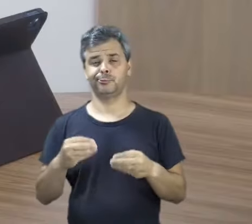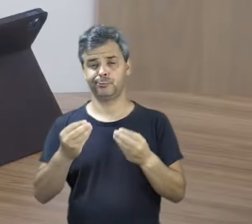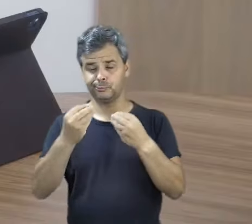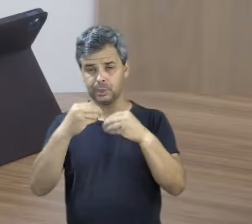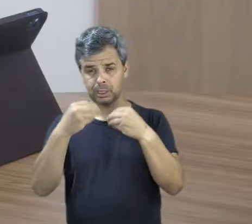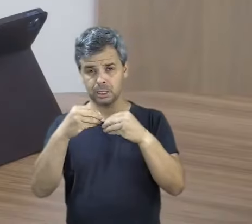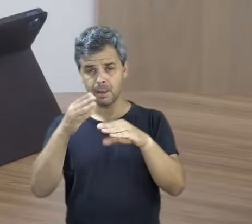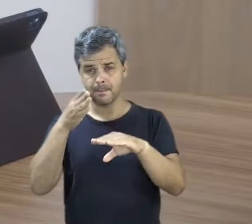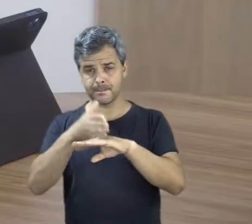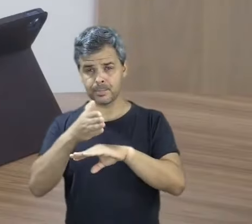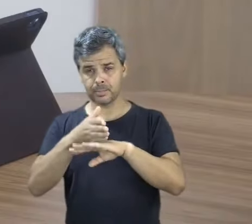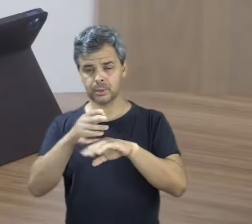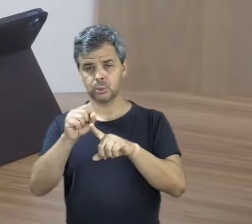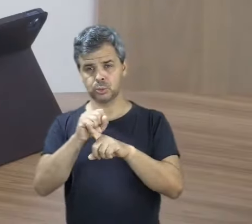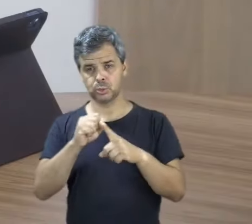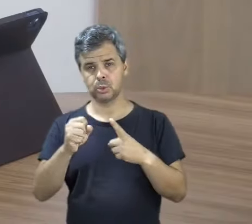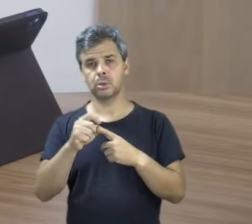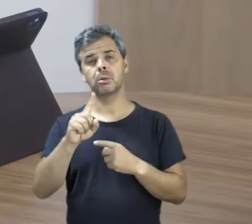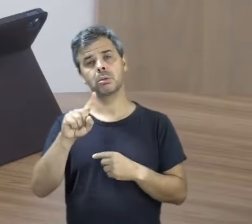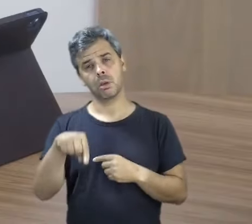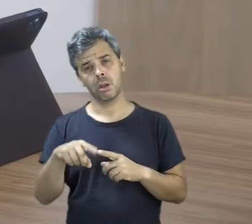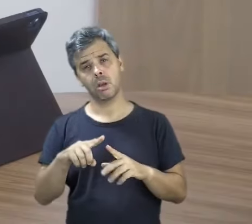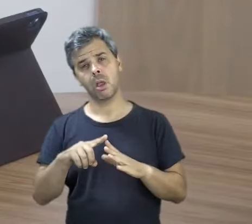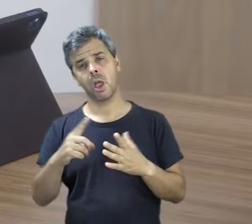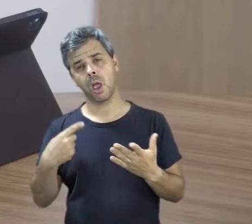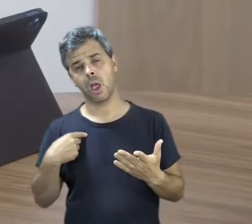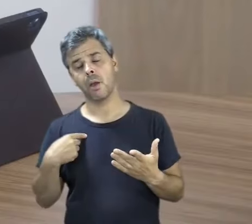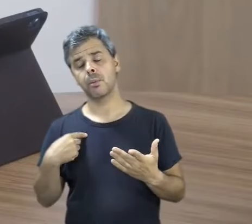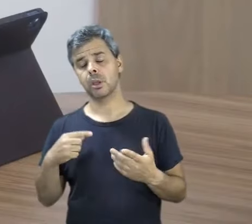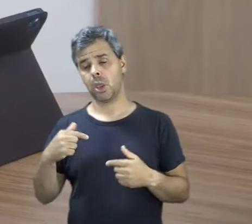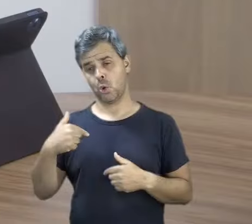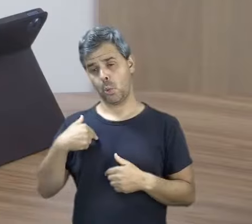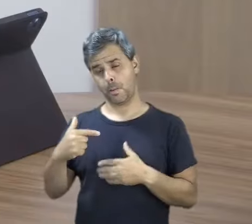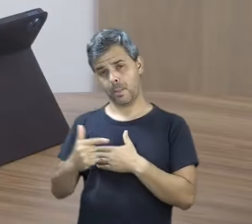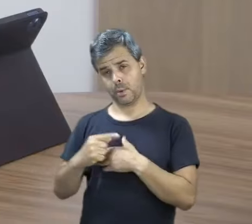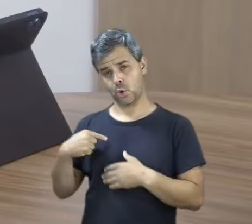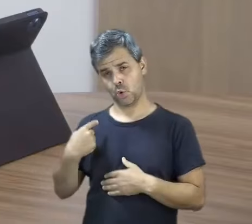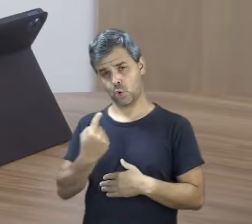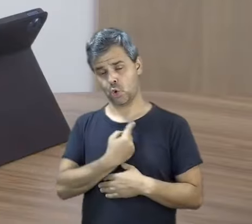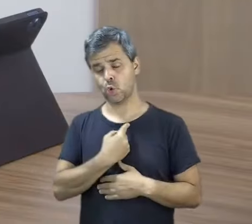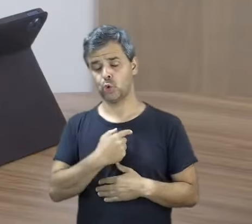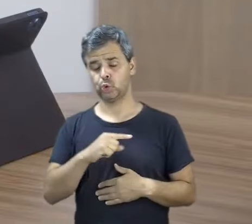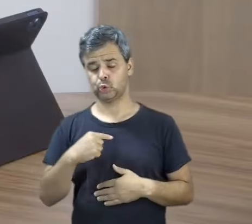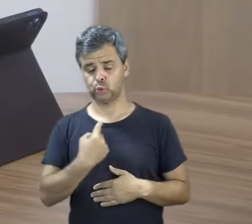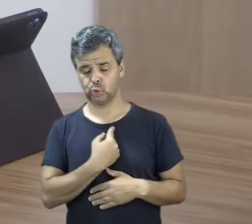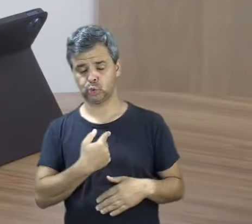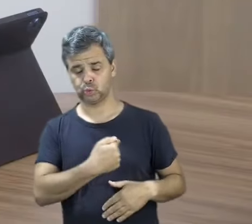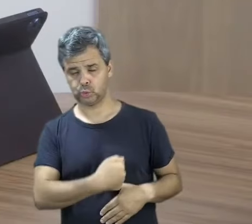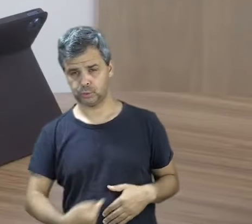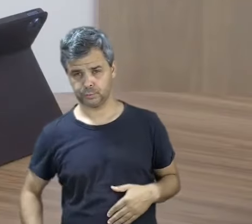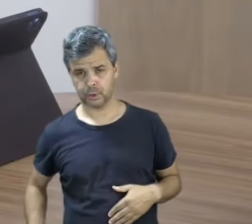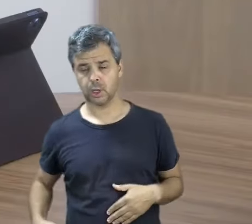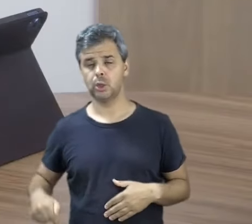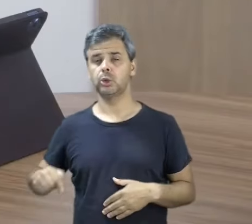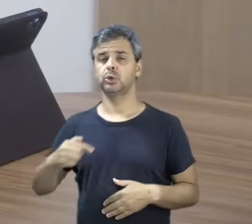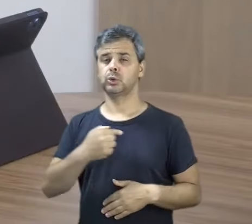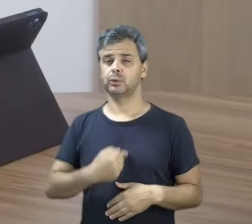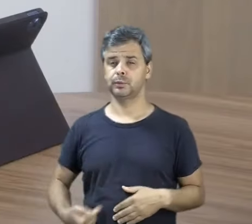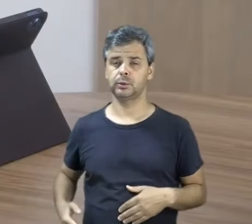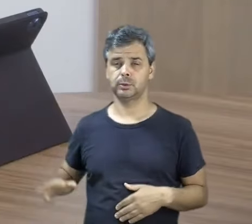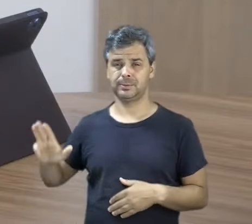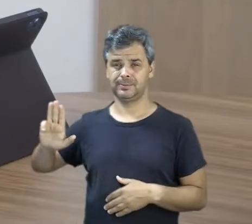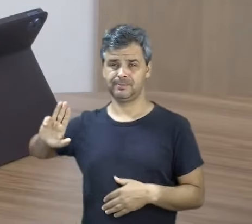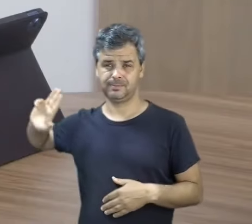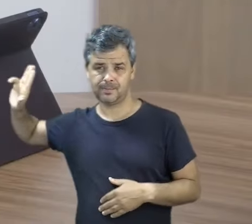de participação social, que essa é uma pegada nossa, né, do nosso governo, do governo do presidente Lula, do governo